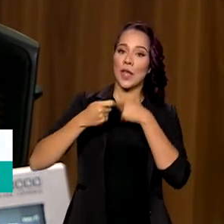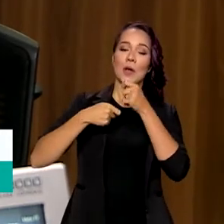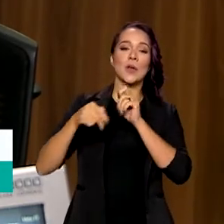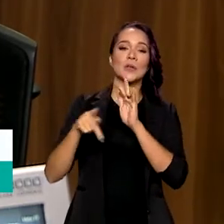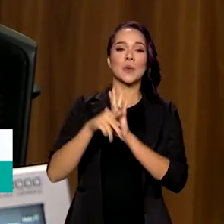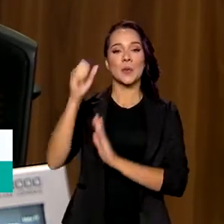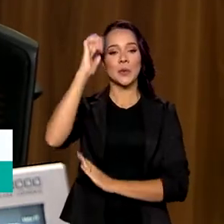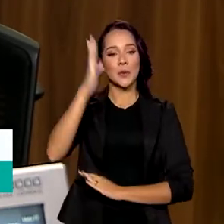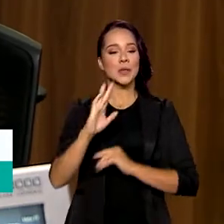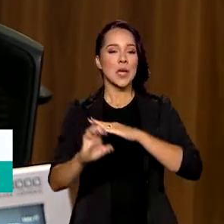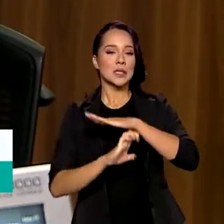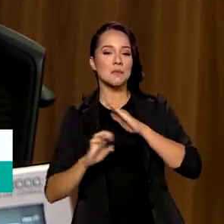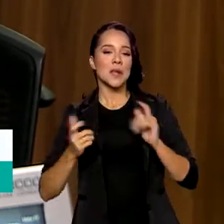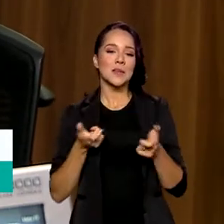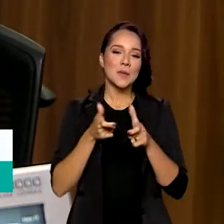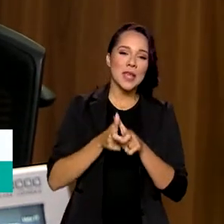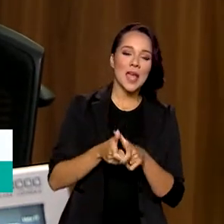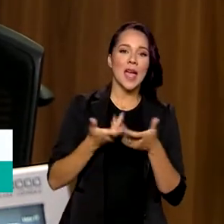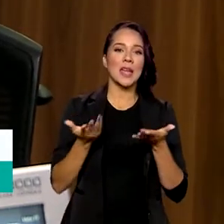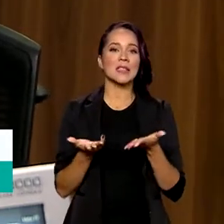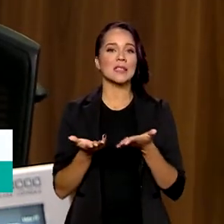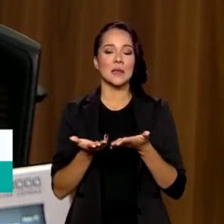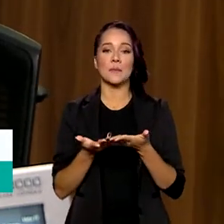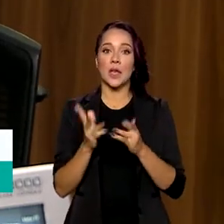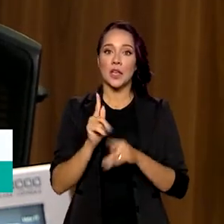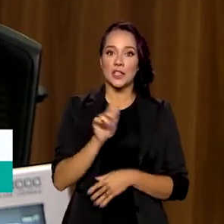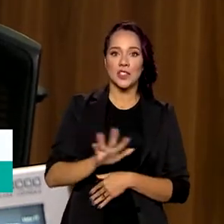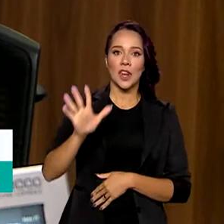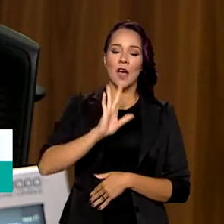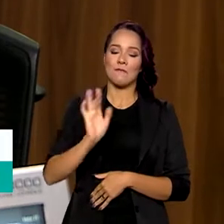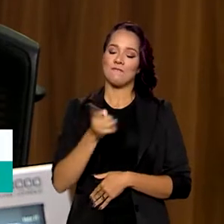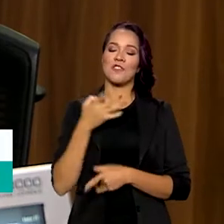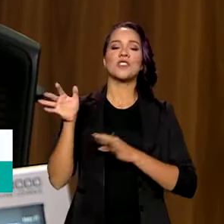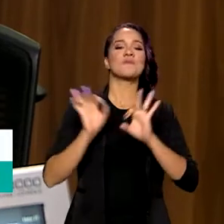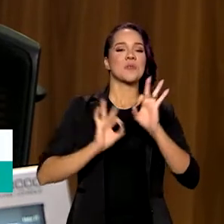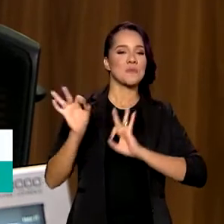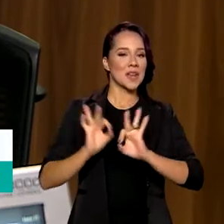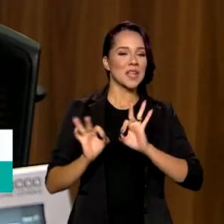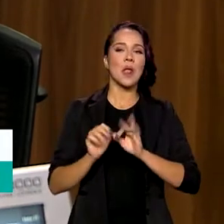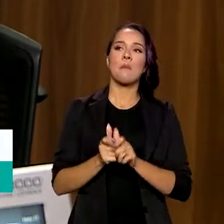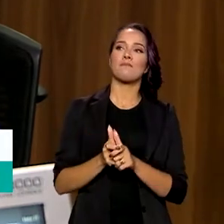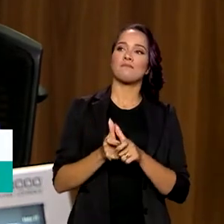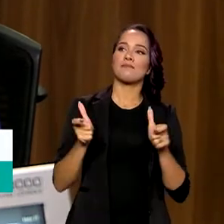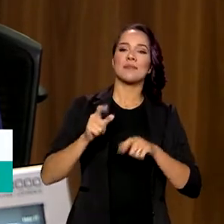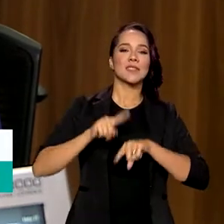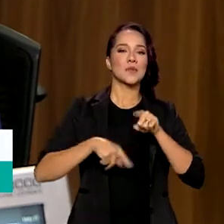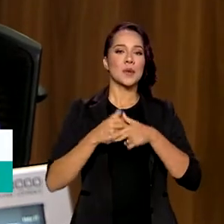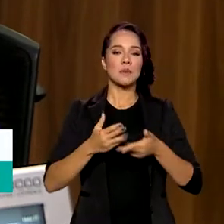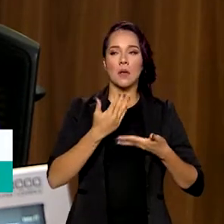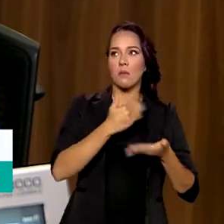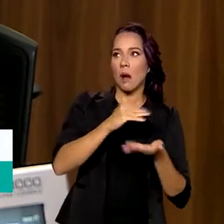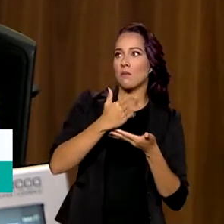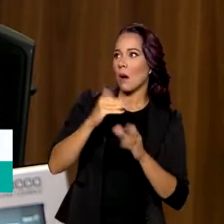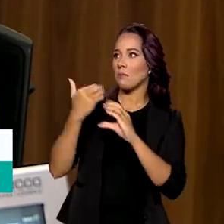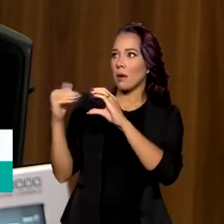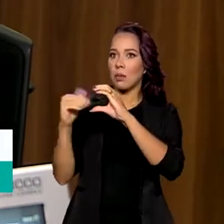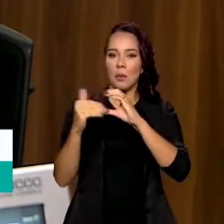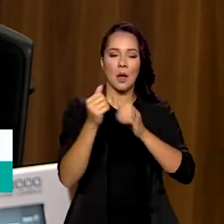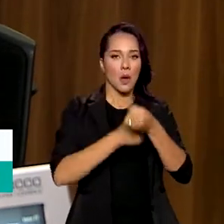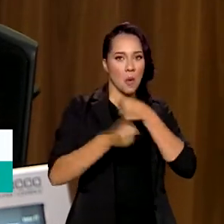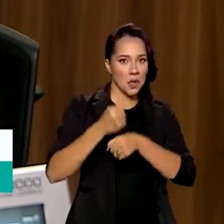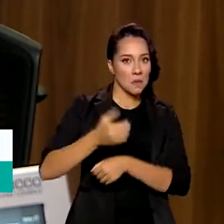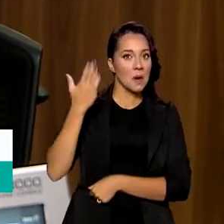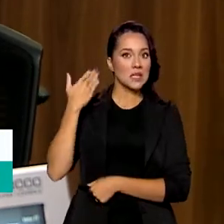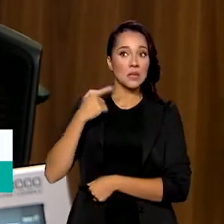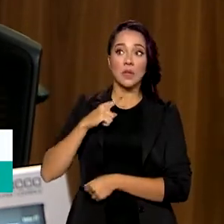Nacional as pequenas empresas o e-comerce como todos nós estamos preparados para o crescimento de objetos que estão previstos o ano